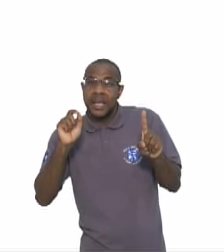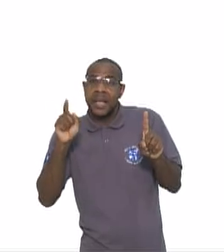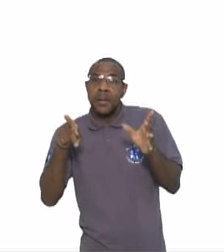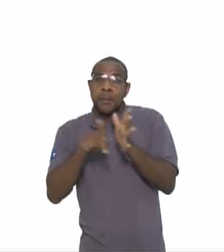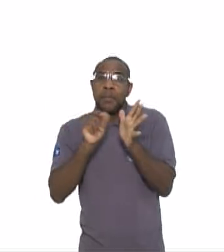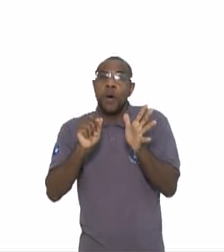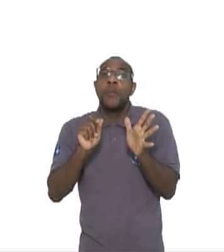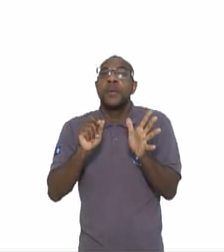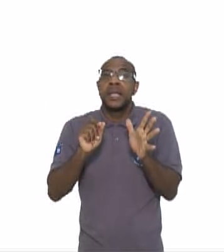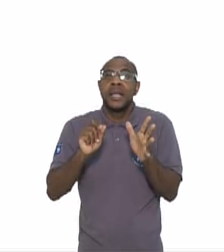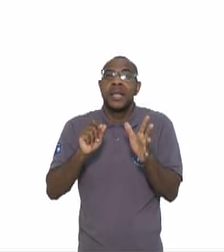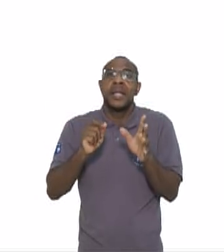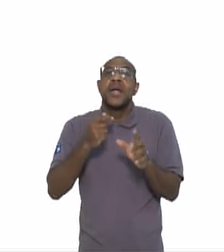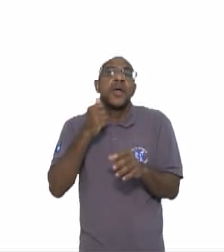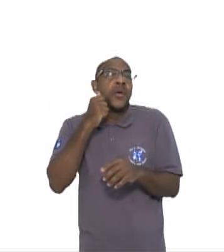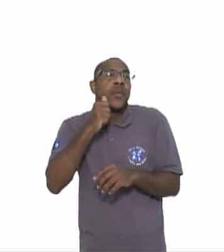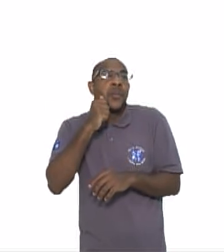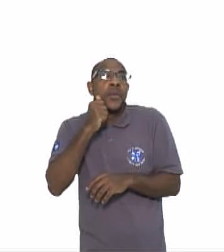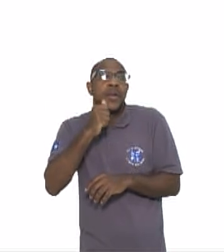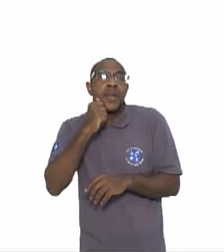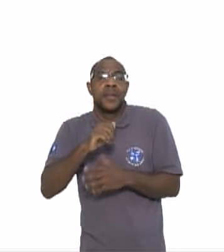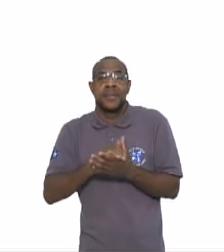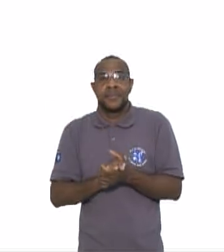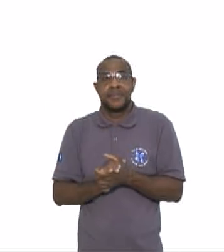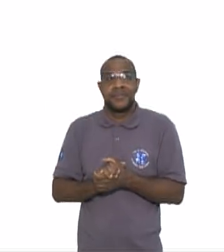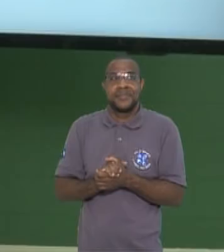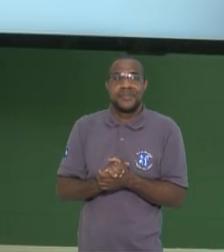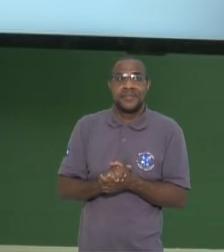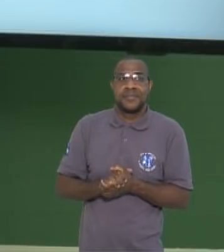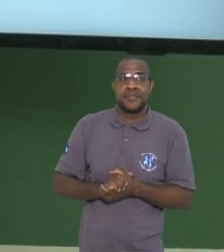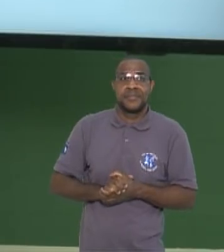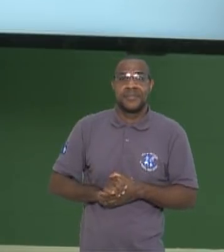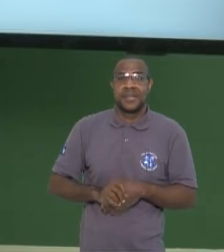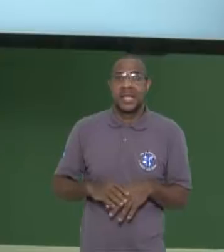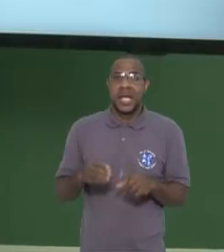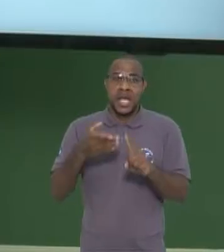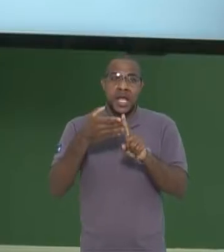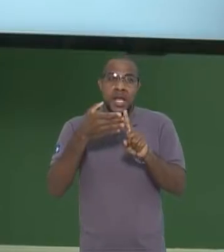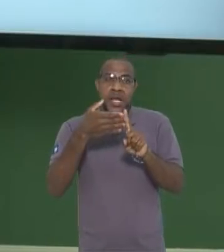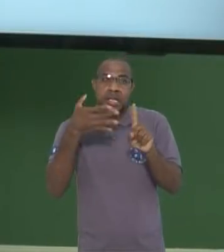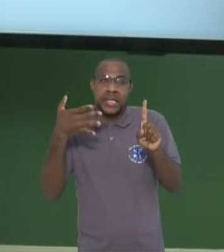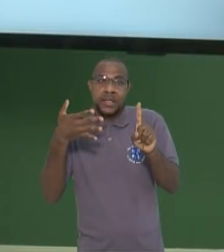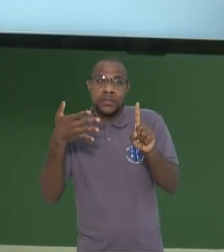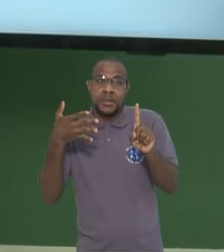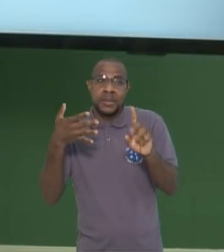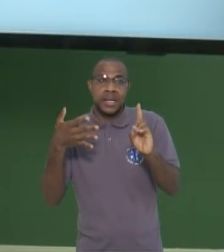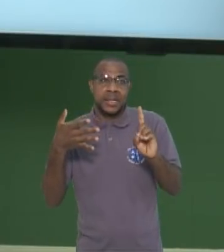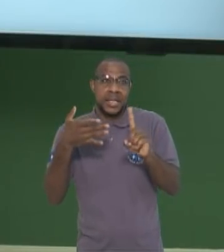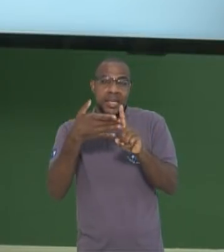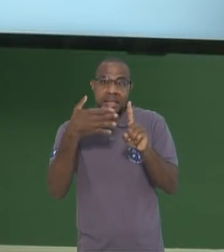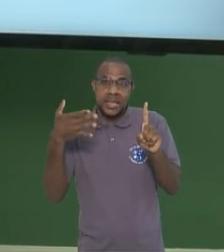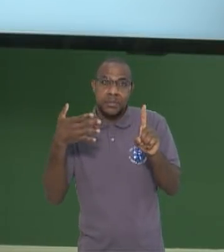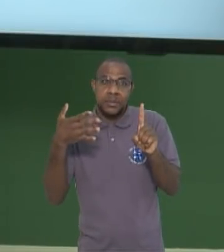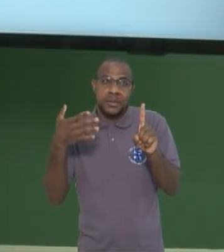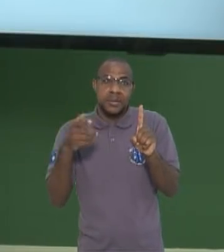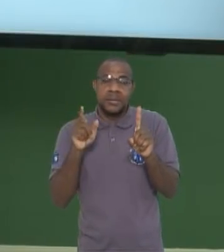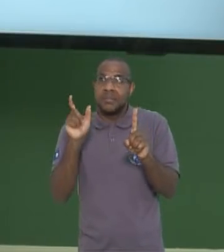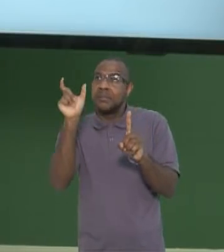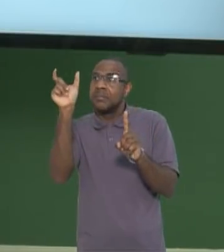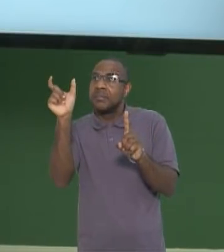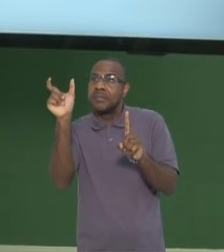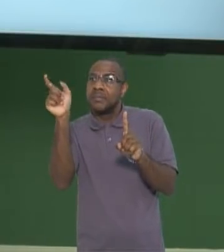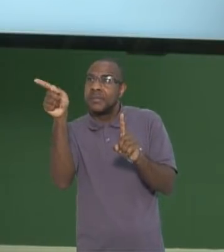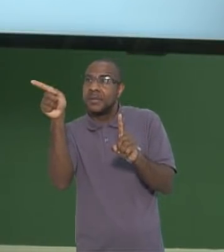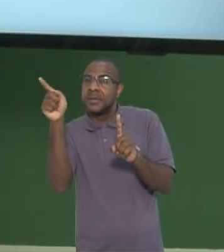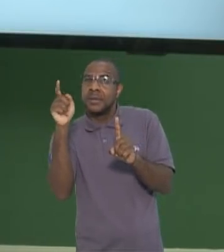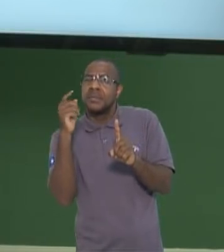feminino, ok. Síndrome de Edwards. Era trissomia do que mesmo, gente? Vocês lembram? Ah, professora,